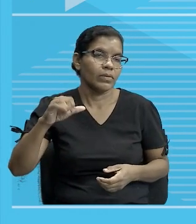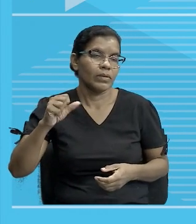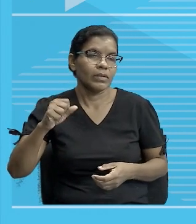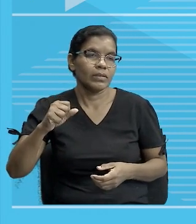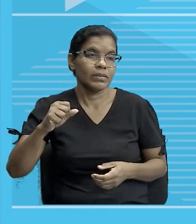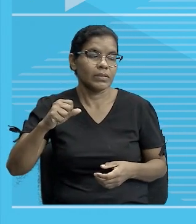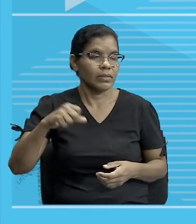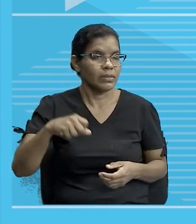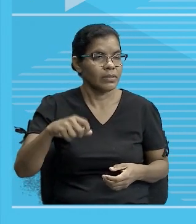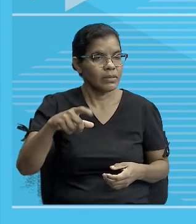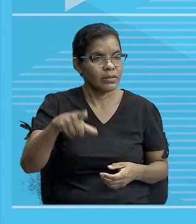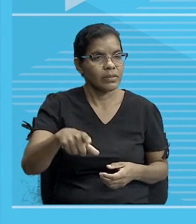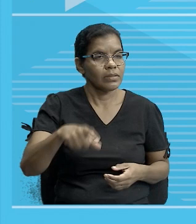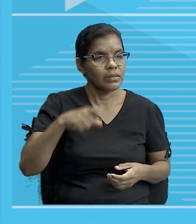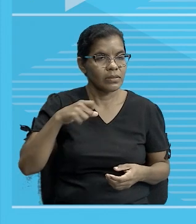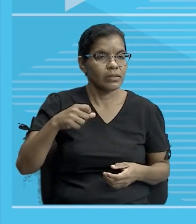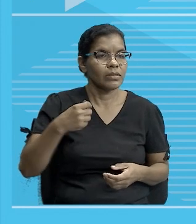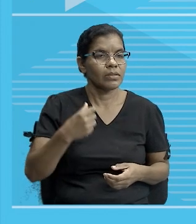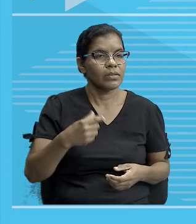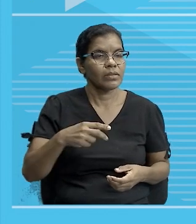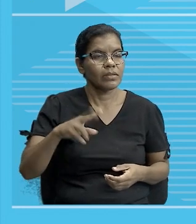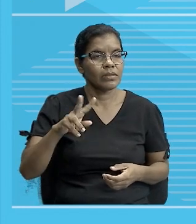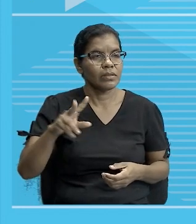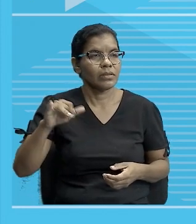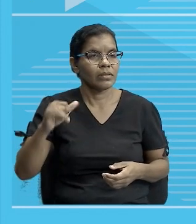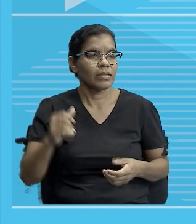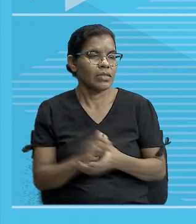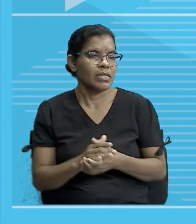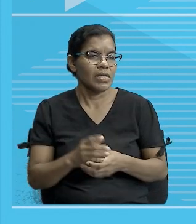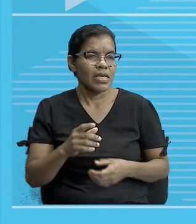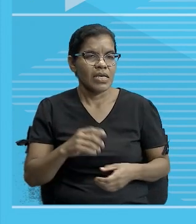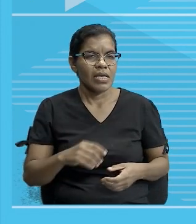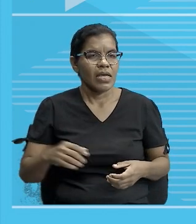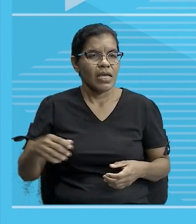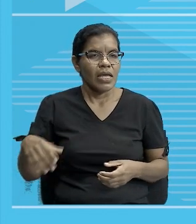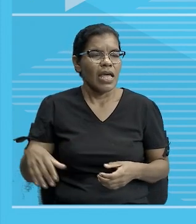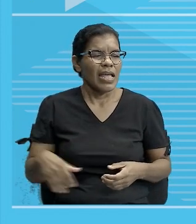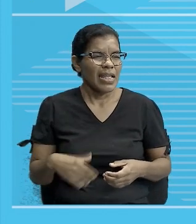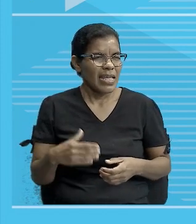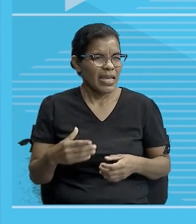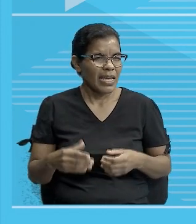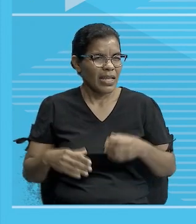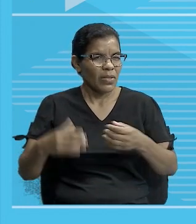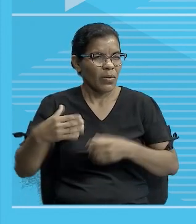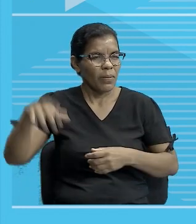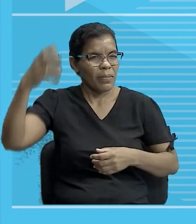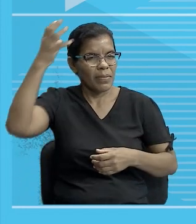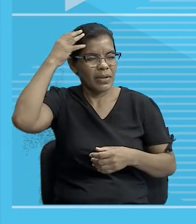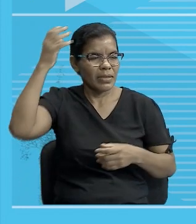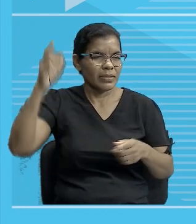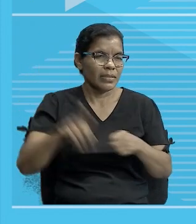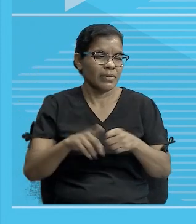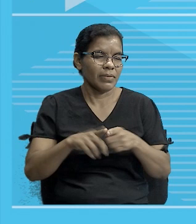o clero. Eu acho que se a nobreza e o clero pensassem que isso tudo fosse entrar nesse rumo,